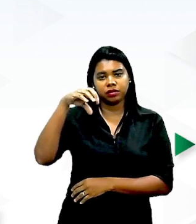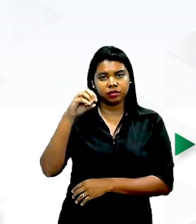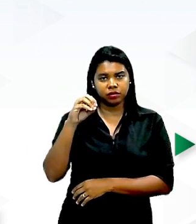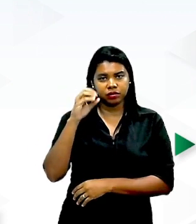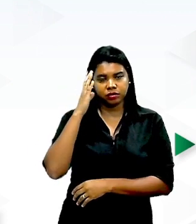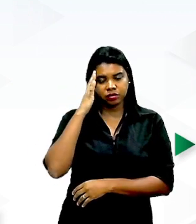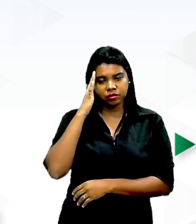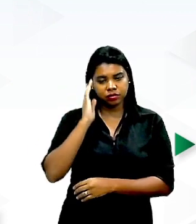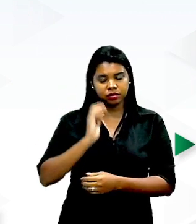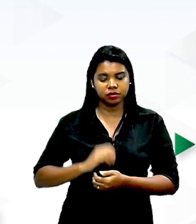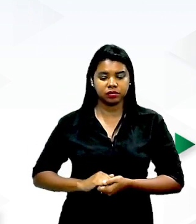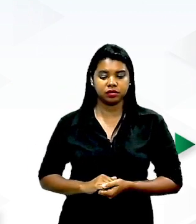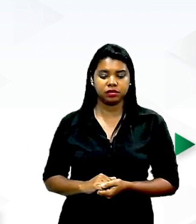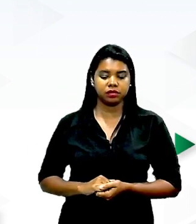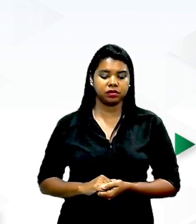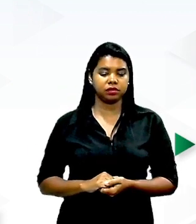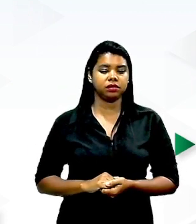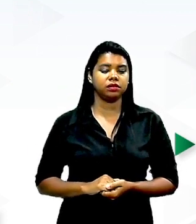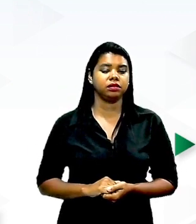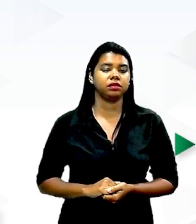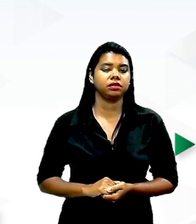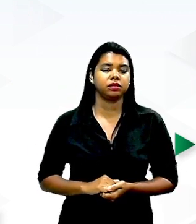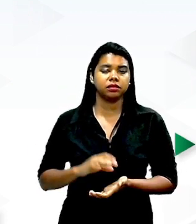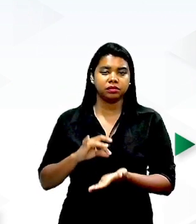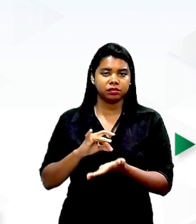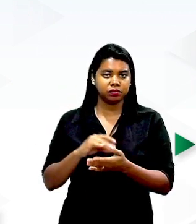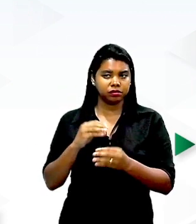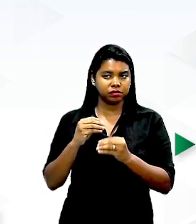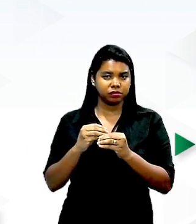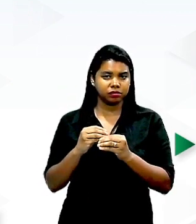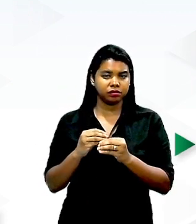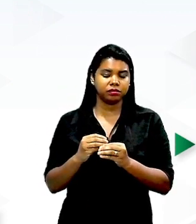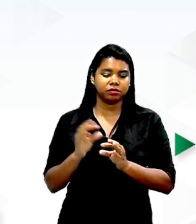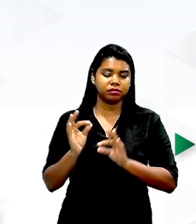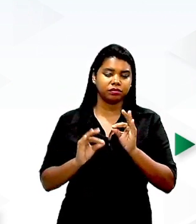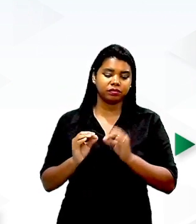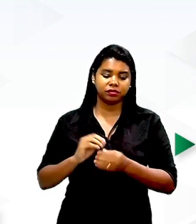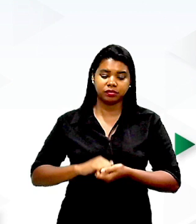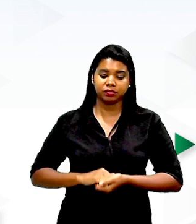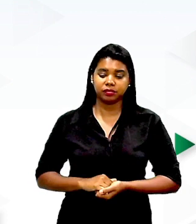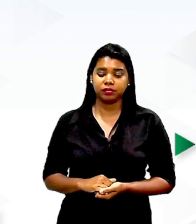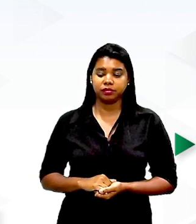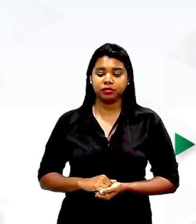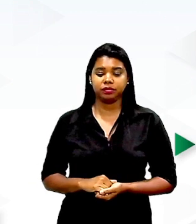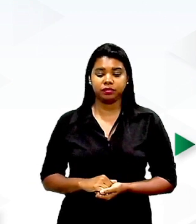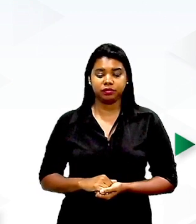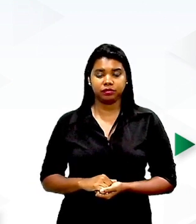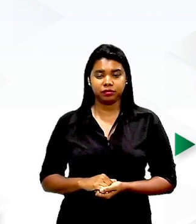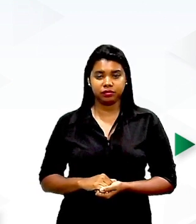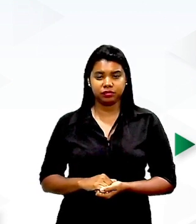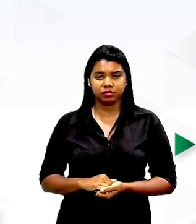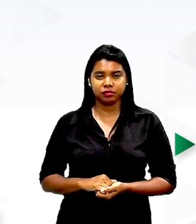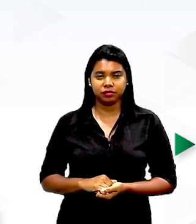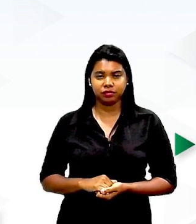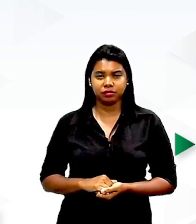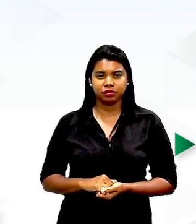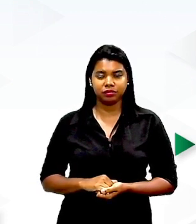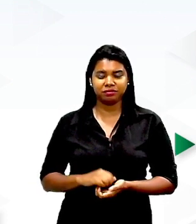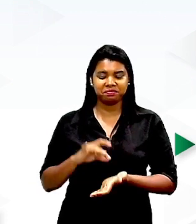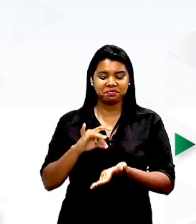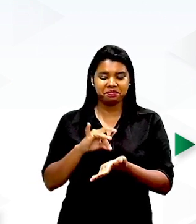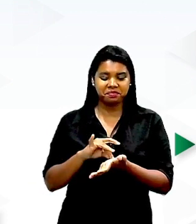que formar, né? Não vai ter um prédio feito a torre de Pisa, né? O prédio tem que subir na forma reta. Então, nós